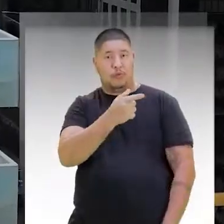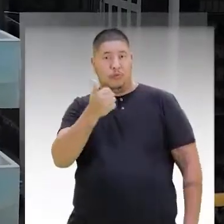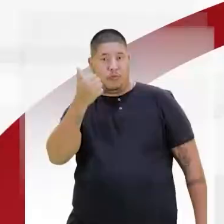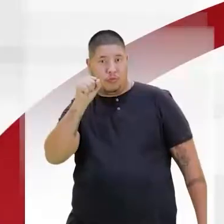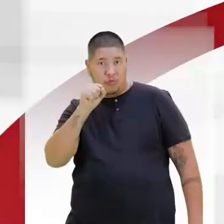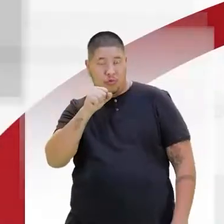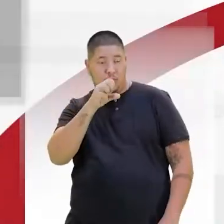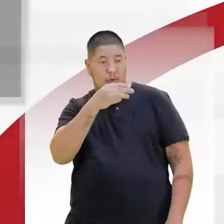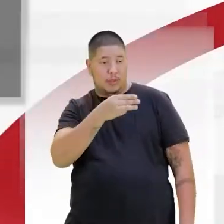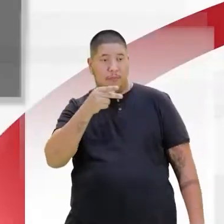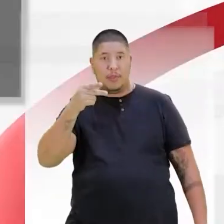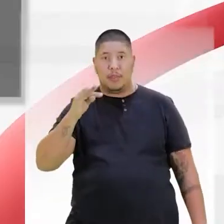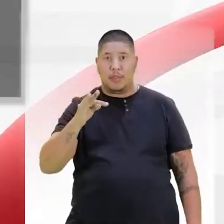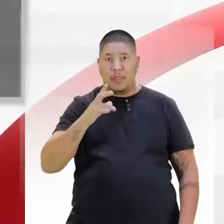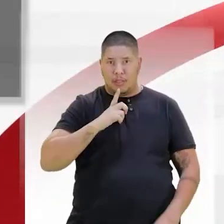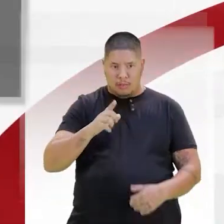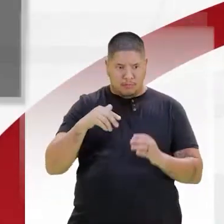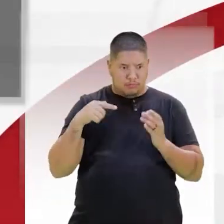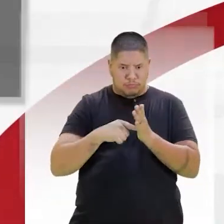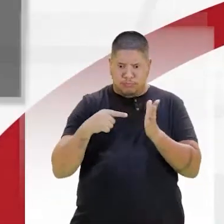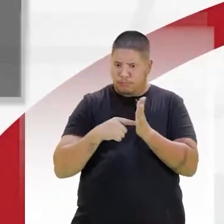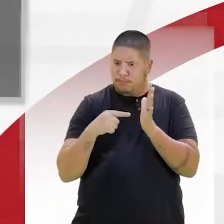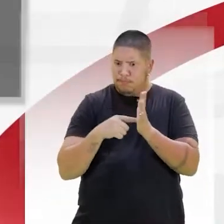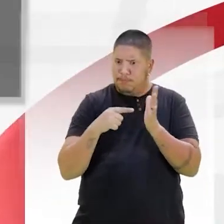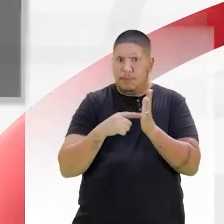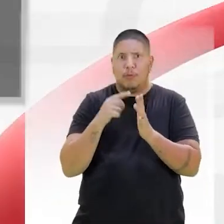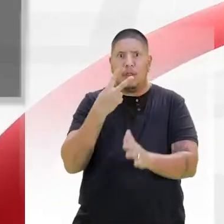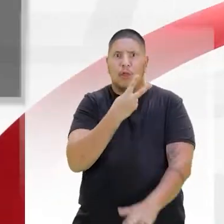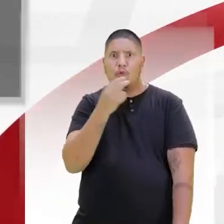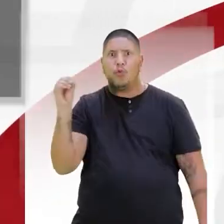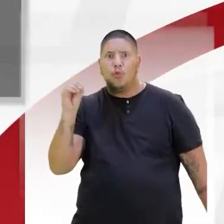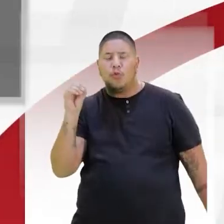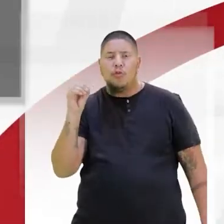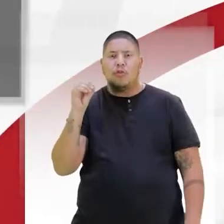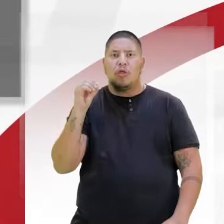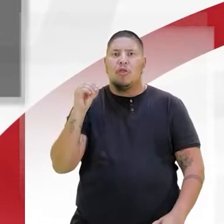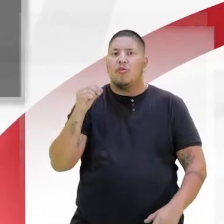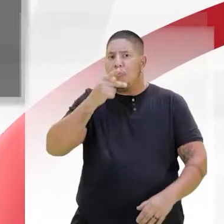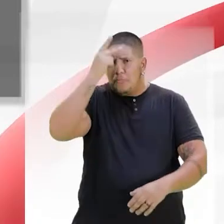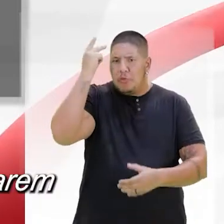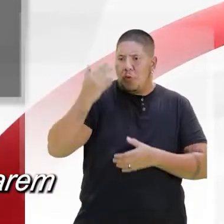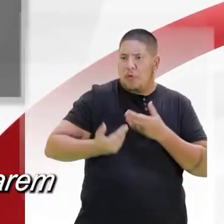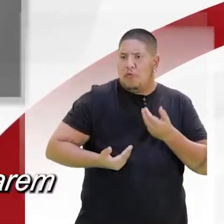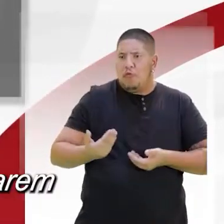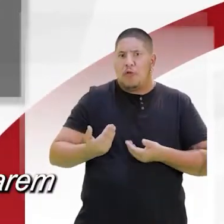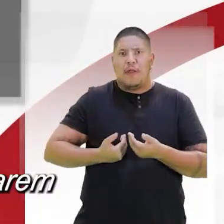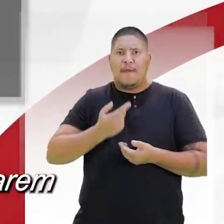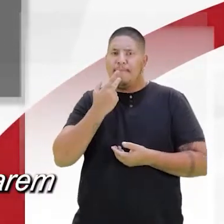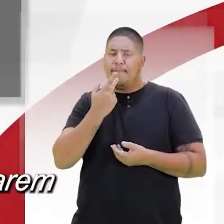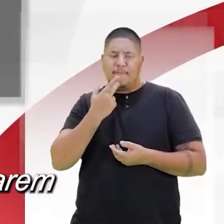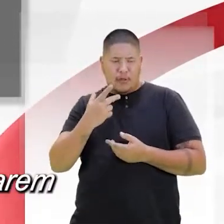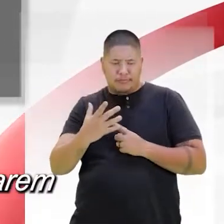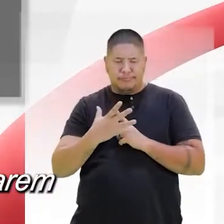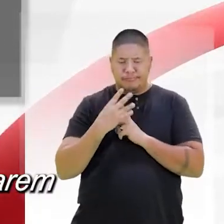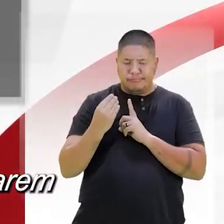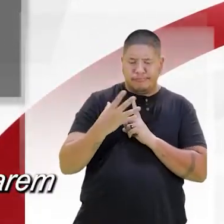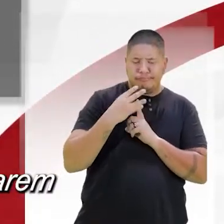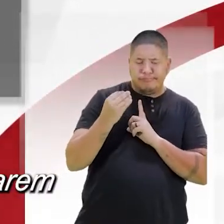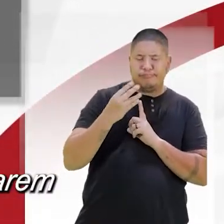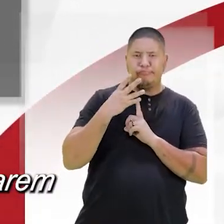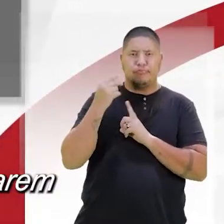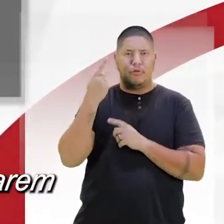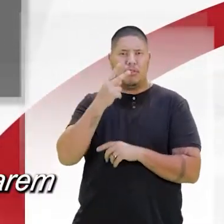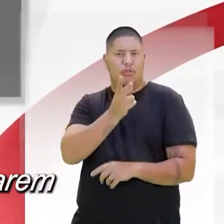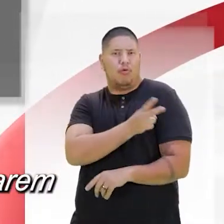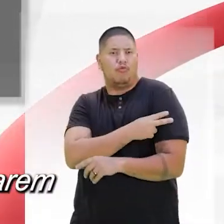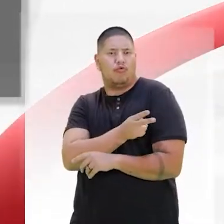do Trabalho chegou a receber mais de 200 denúncias de casos de funcionários que alegam terem sido coagidos pelos